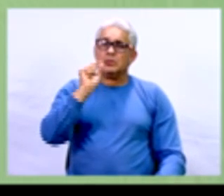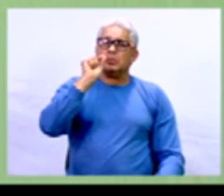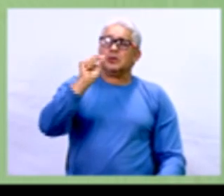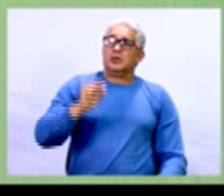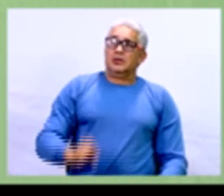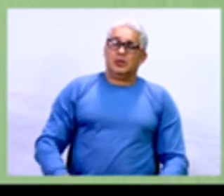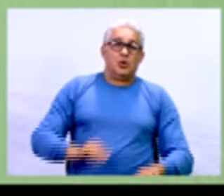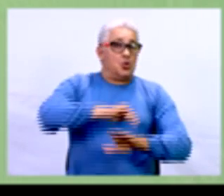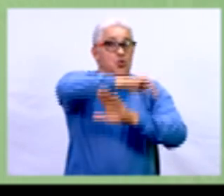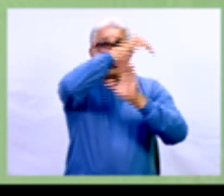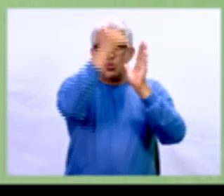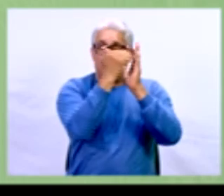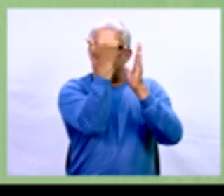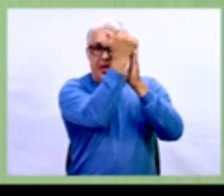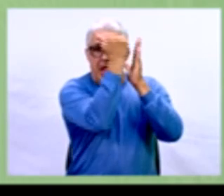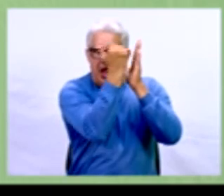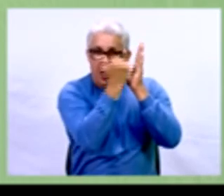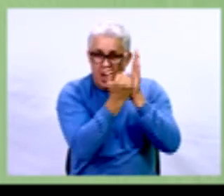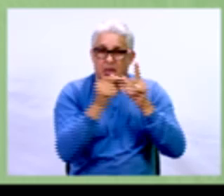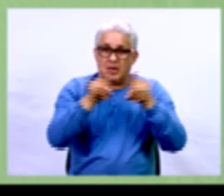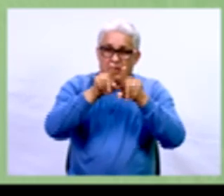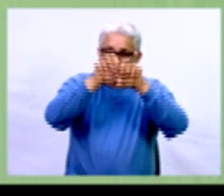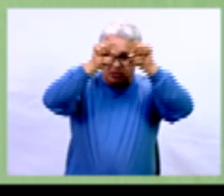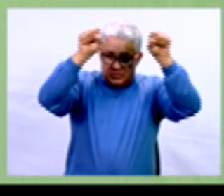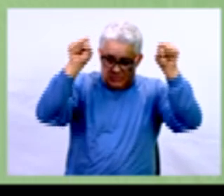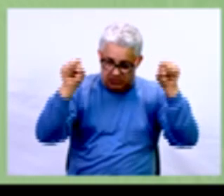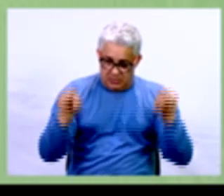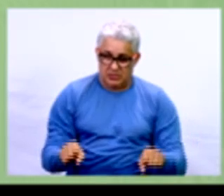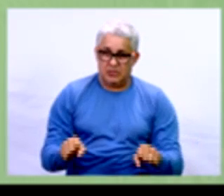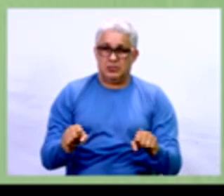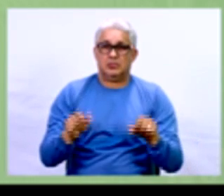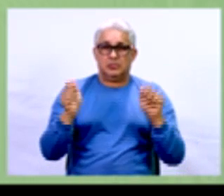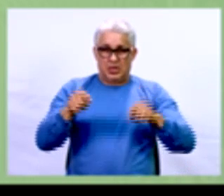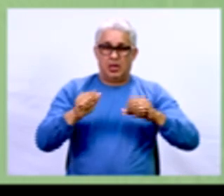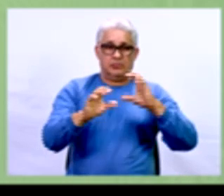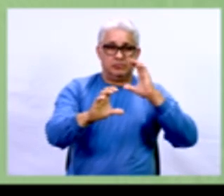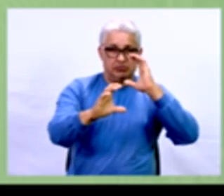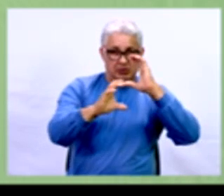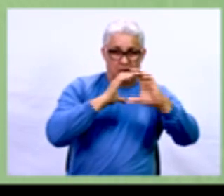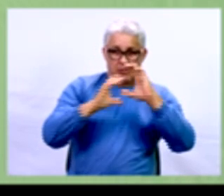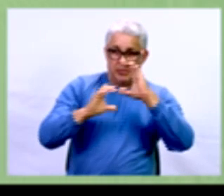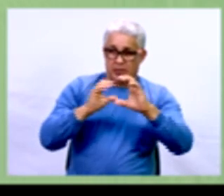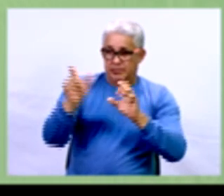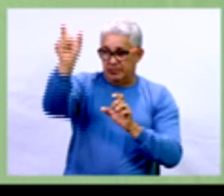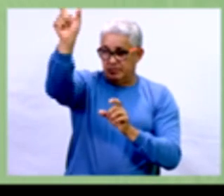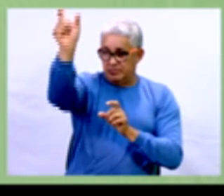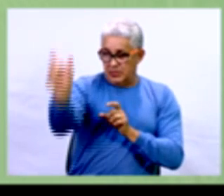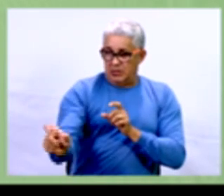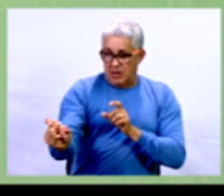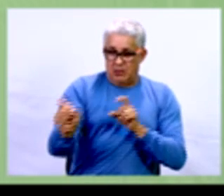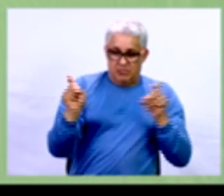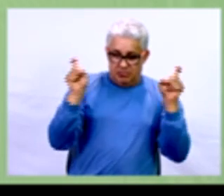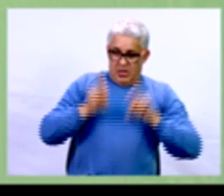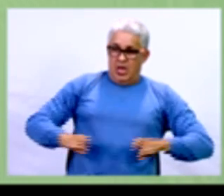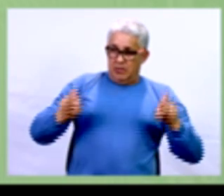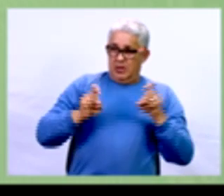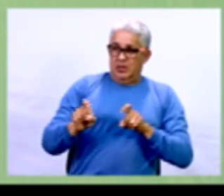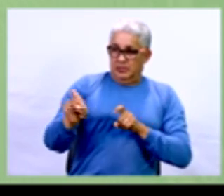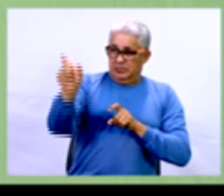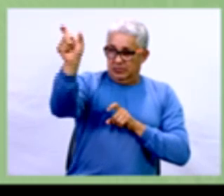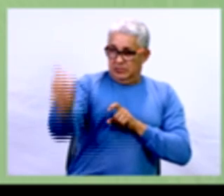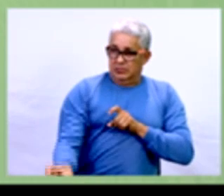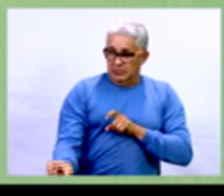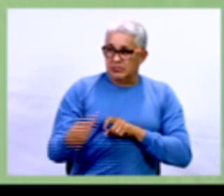os programas e sistemas em que a comunicação entre o homem e o computador se